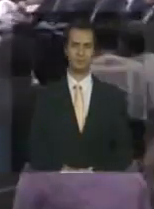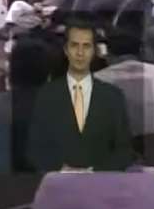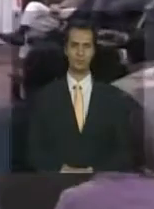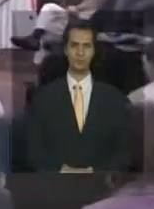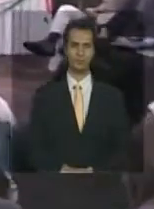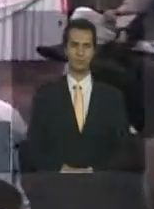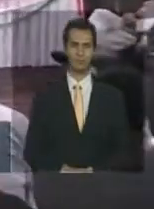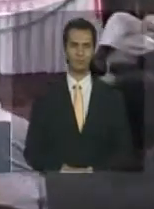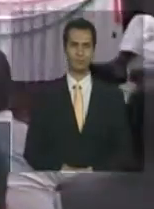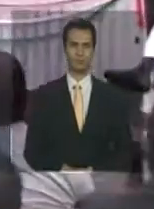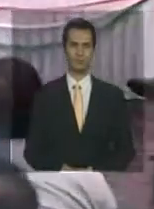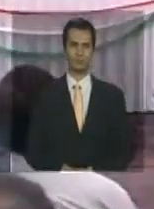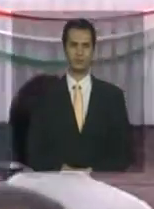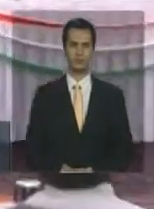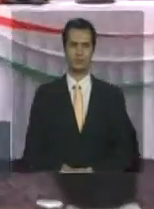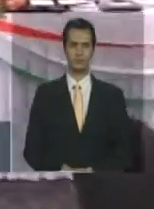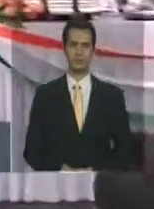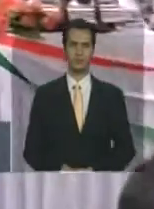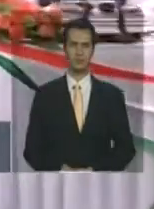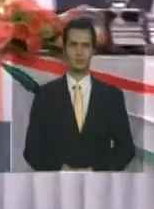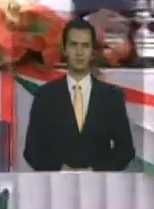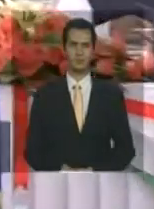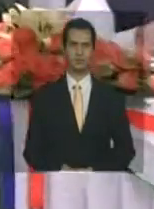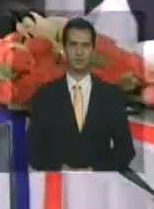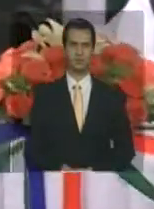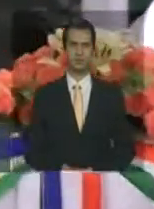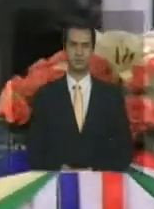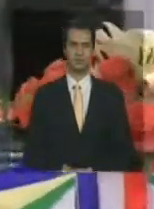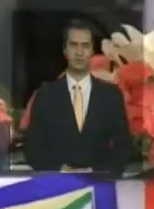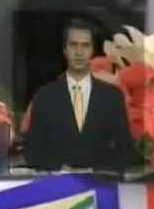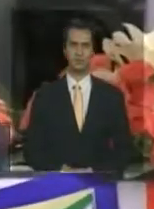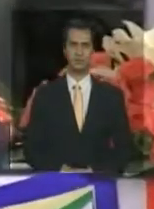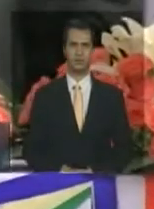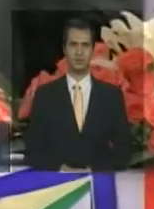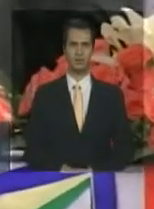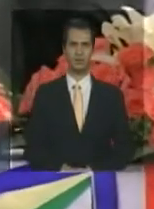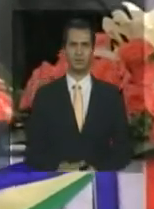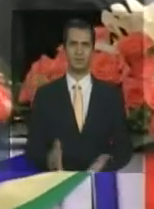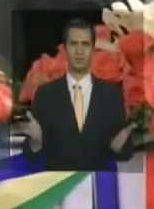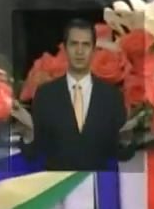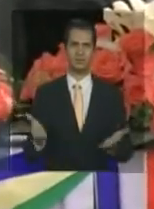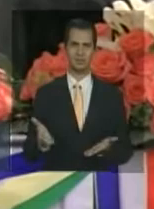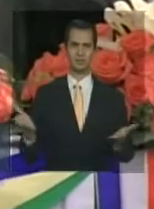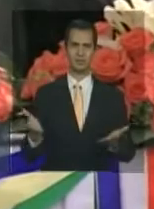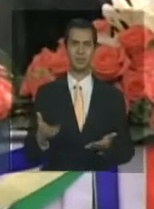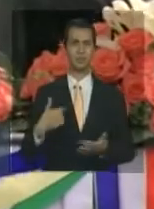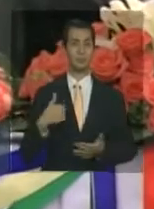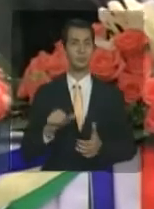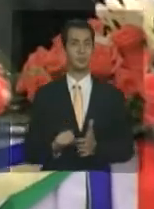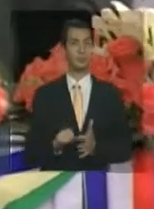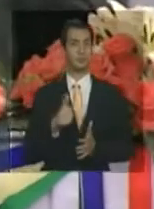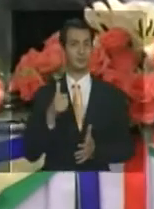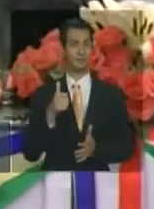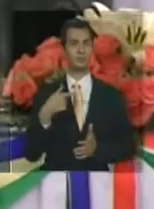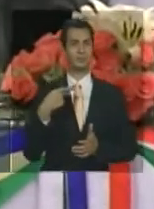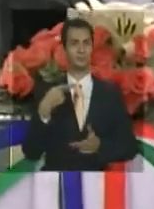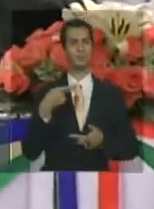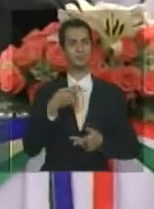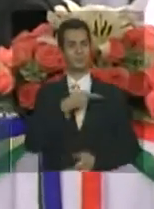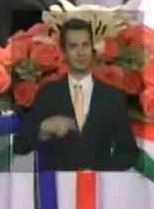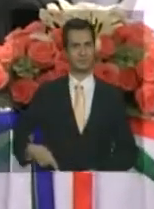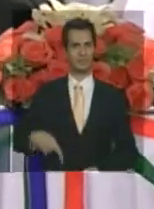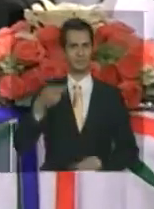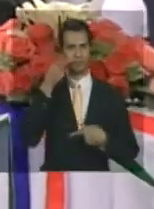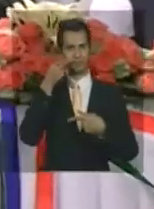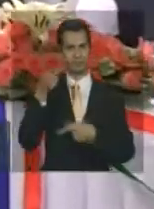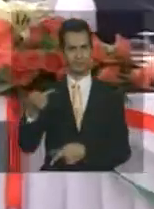satisfação, faço minha primeira visita de chefe de Estado à Índia. It is with great pleasure that I undertake my very first